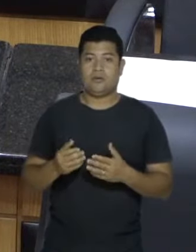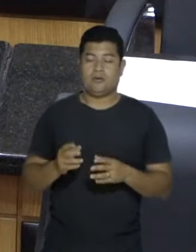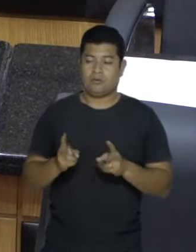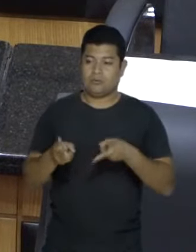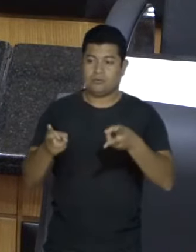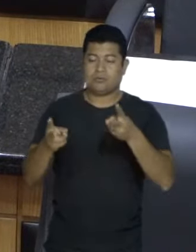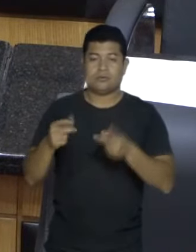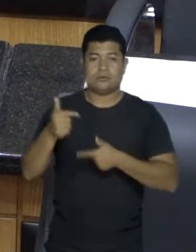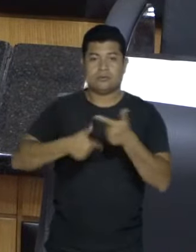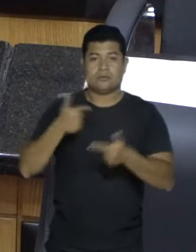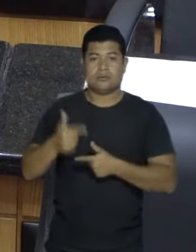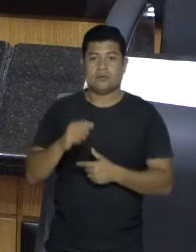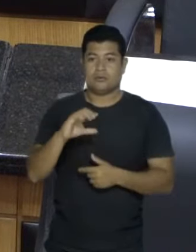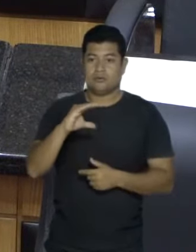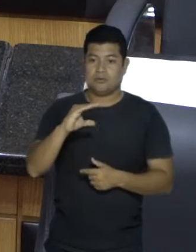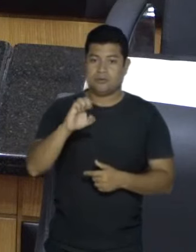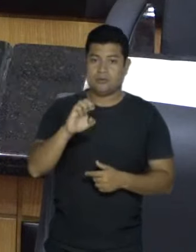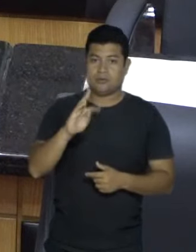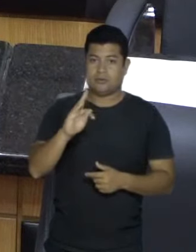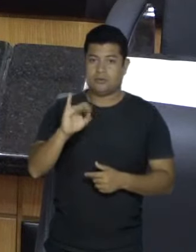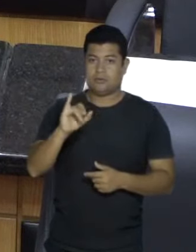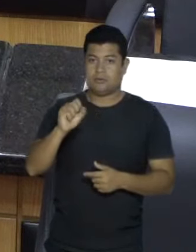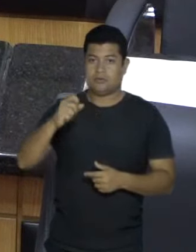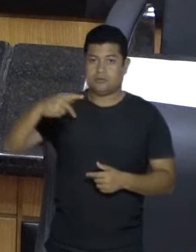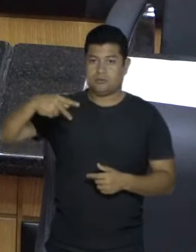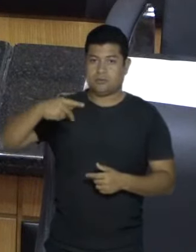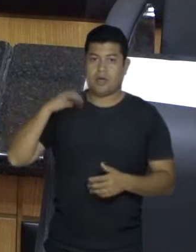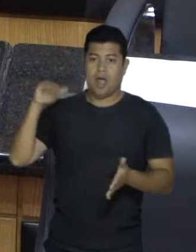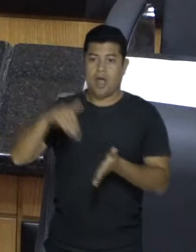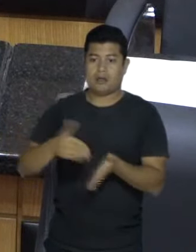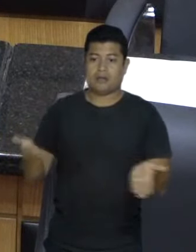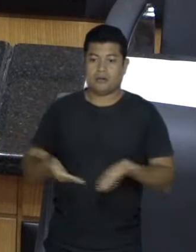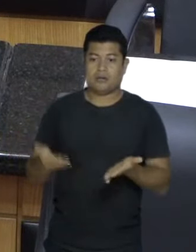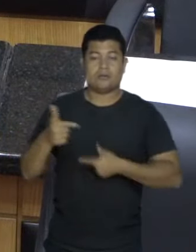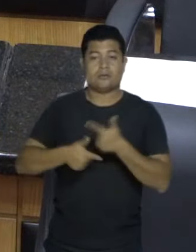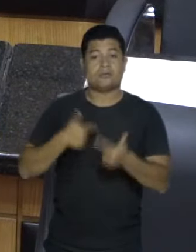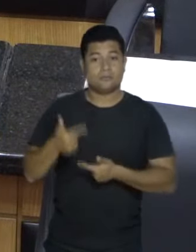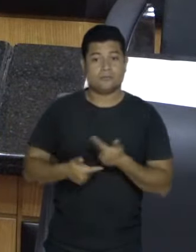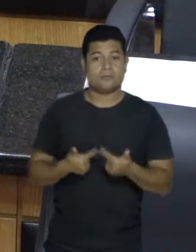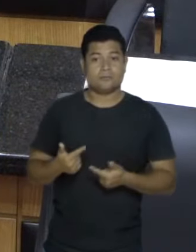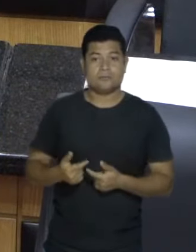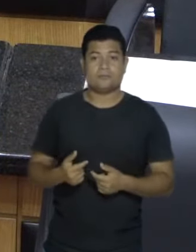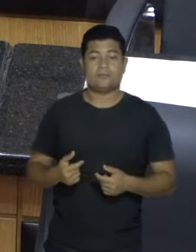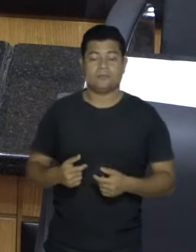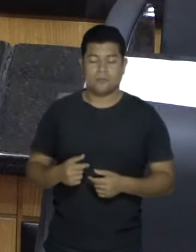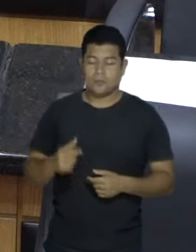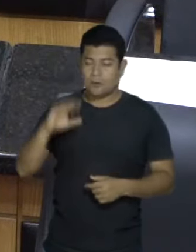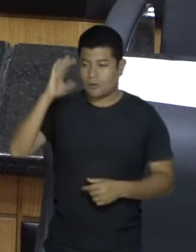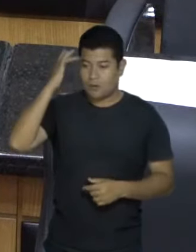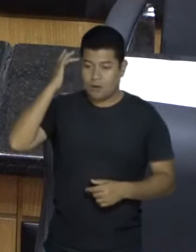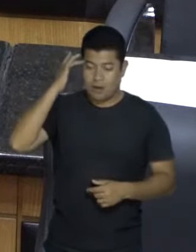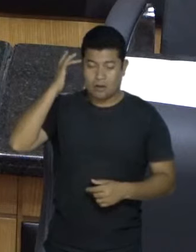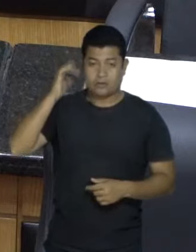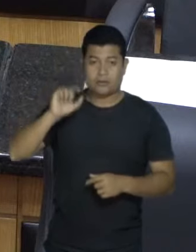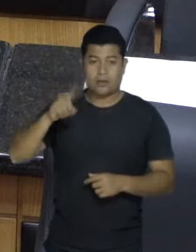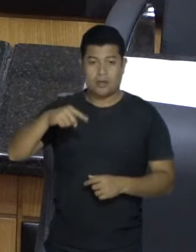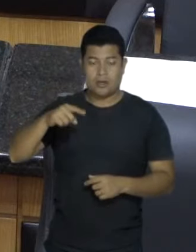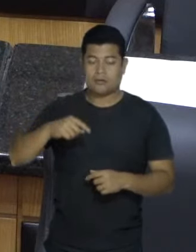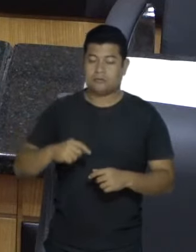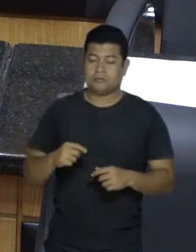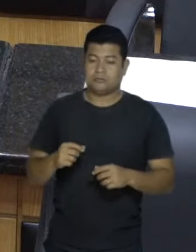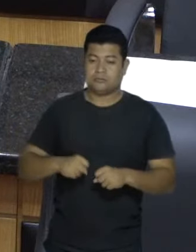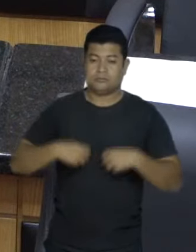segurança pública cetimista e na casa atua até os dias de hoje creio que a homenagem justa meritória um